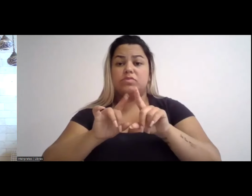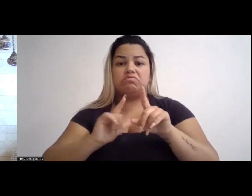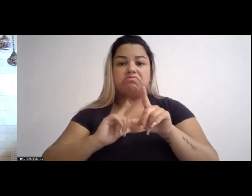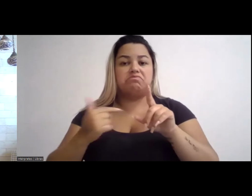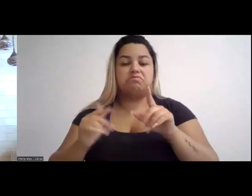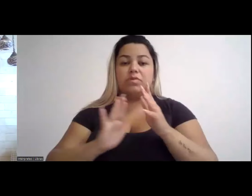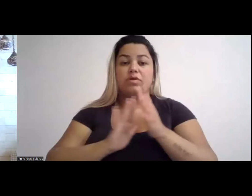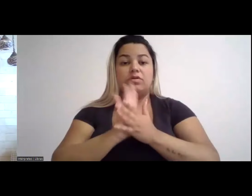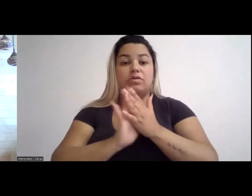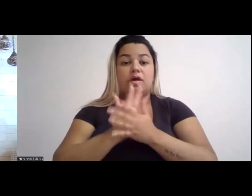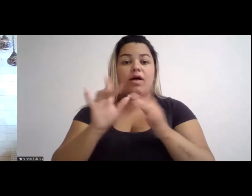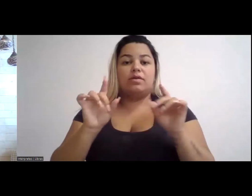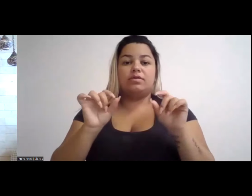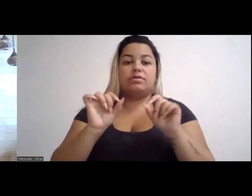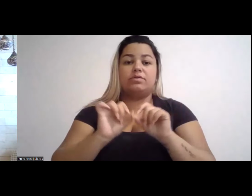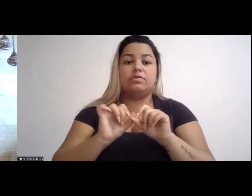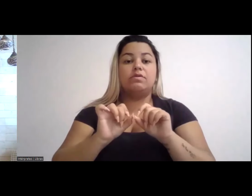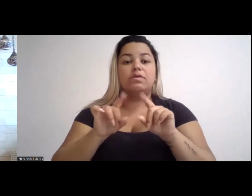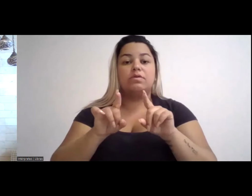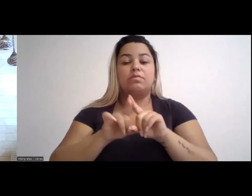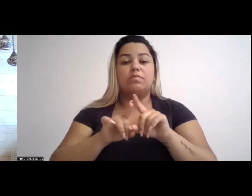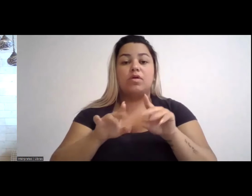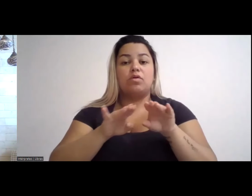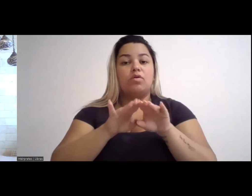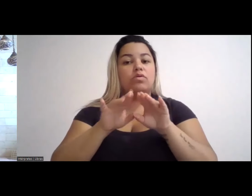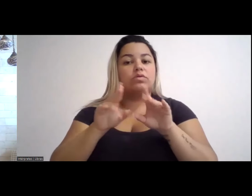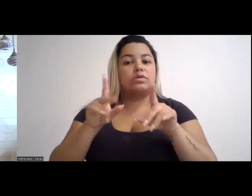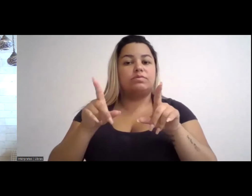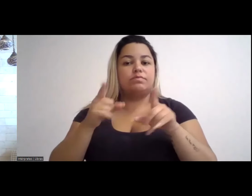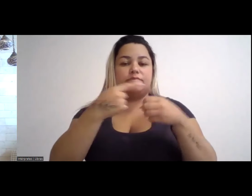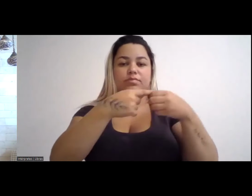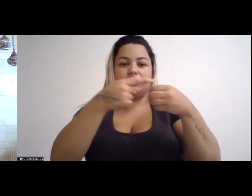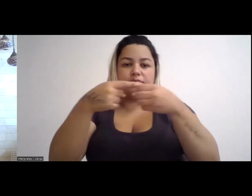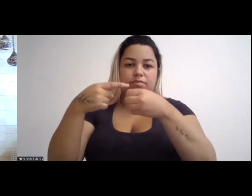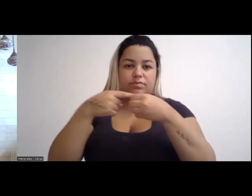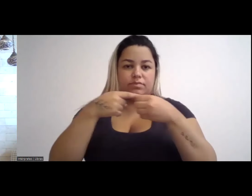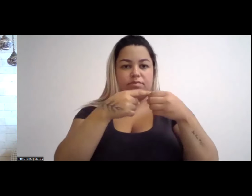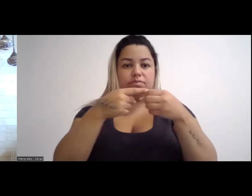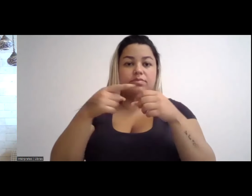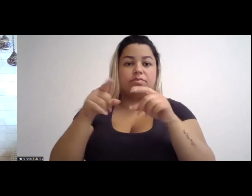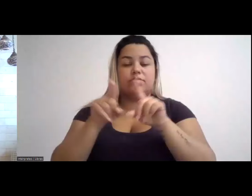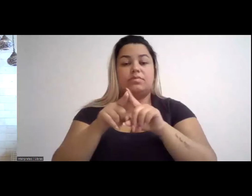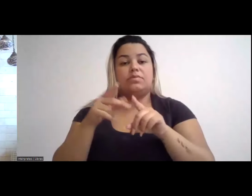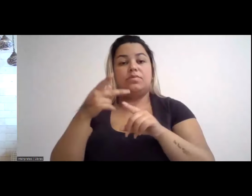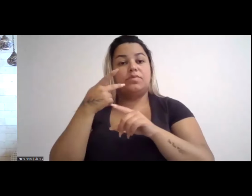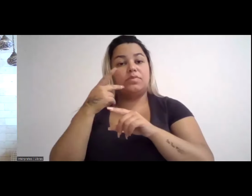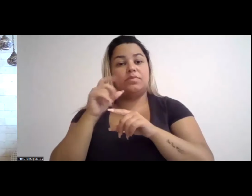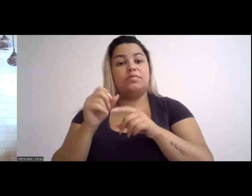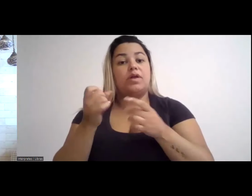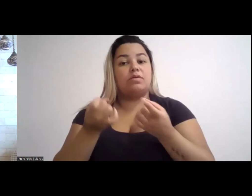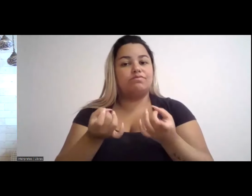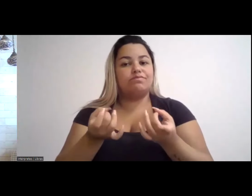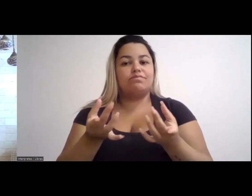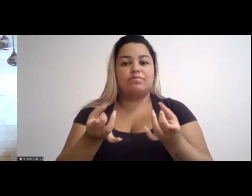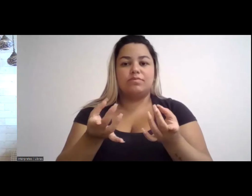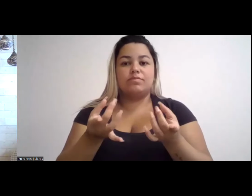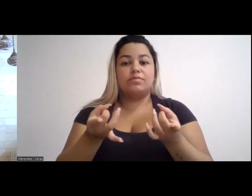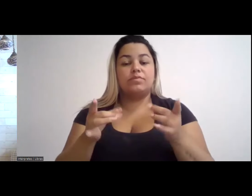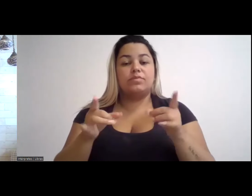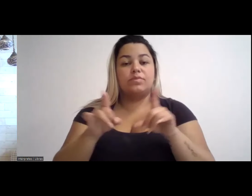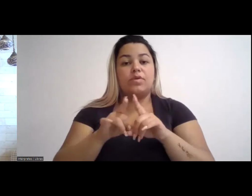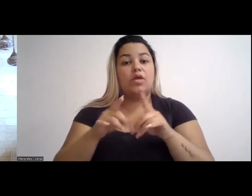Como uma competição entre cidades, né? Para vender pacotes